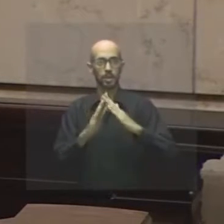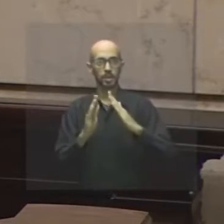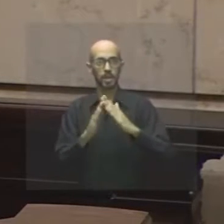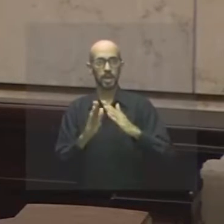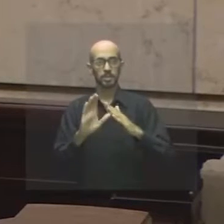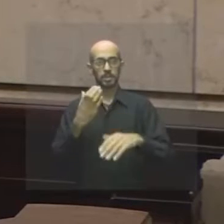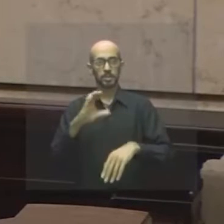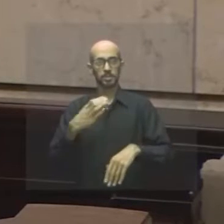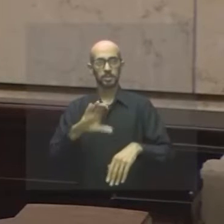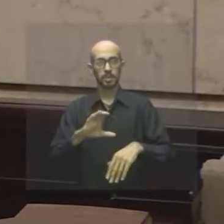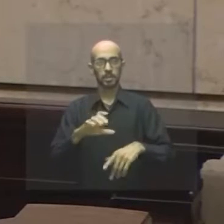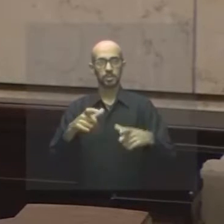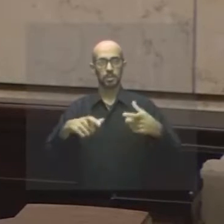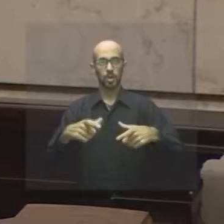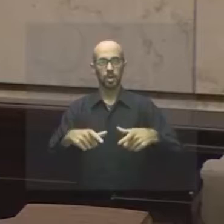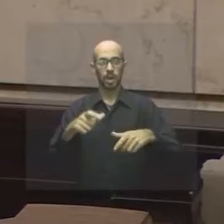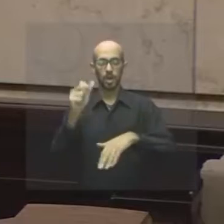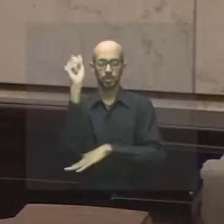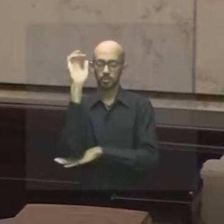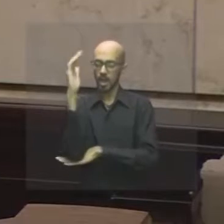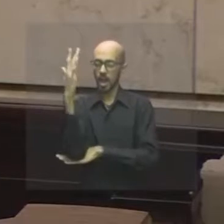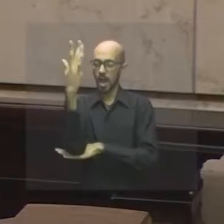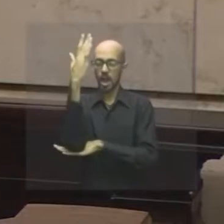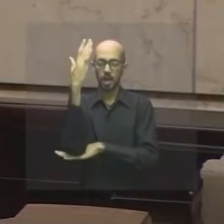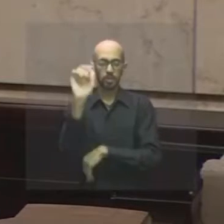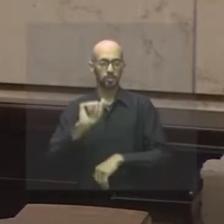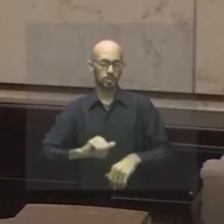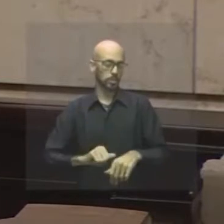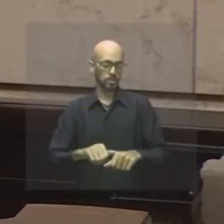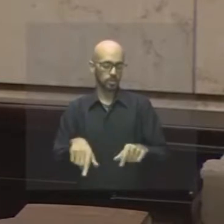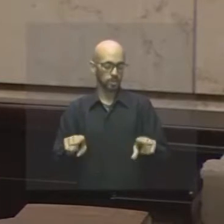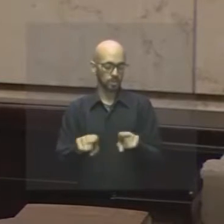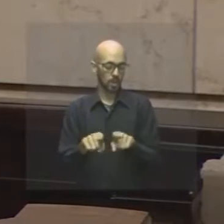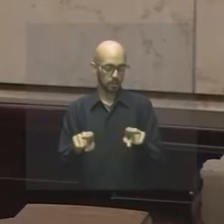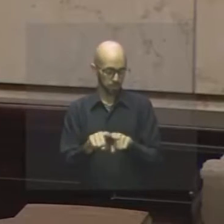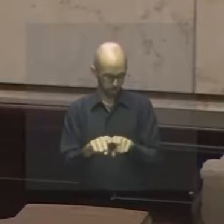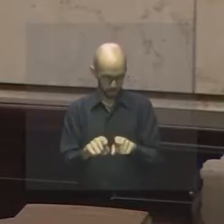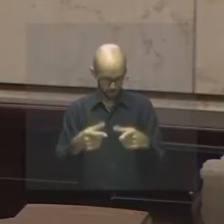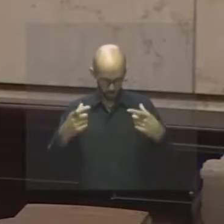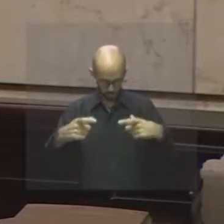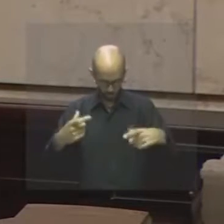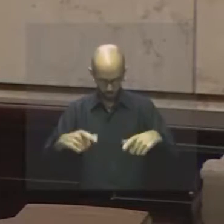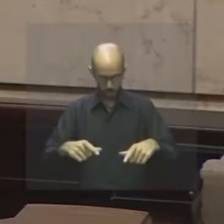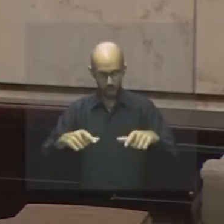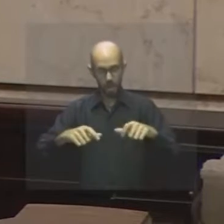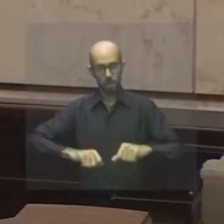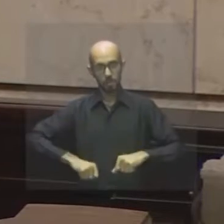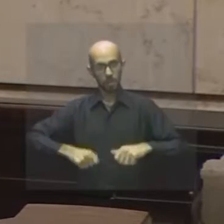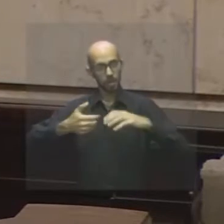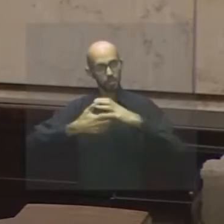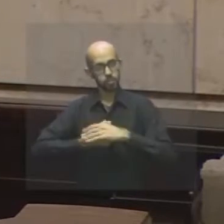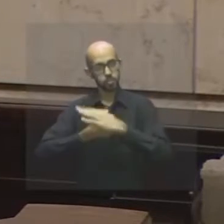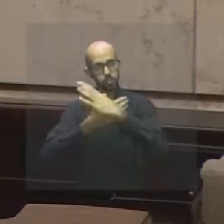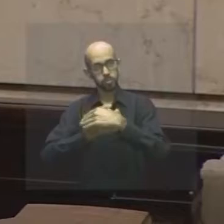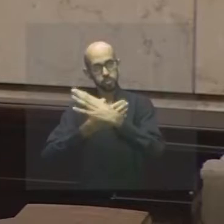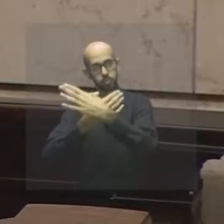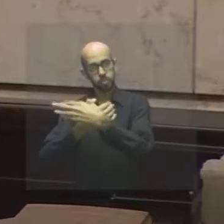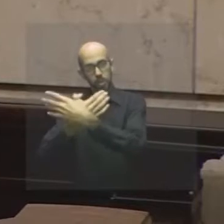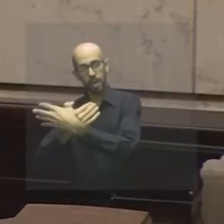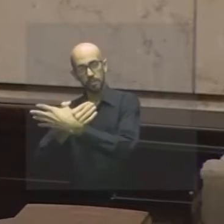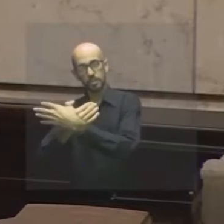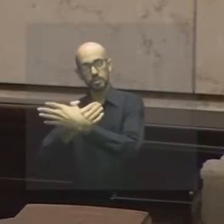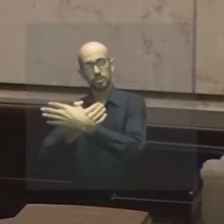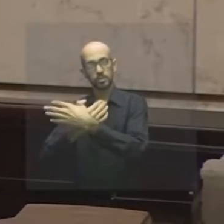espaços arbóreos, a vegetação, inclusive espaço de migração de aves. Não pode ser